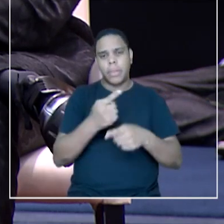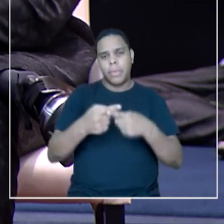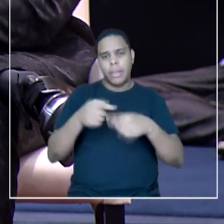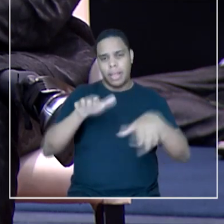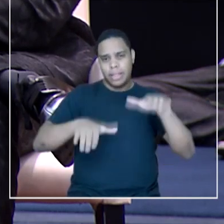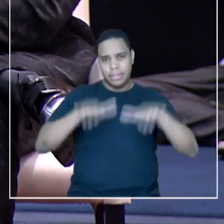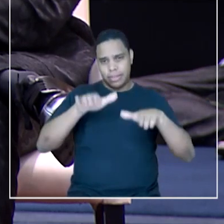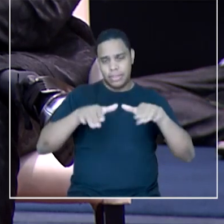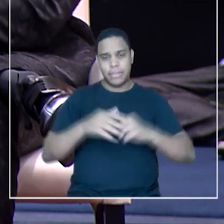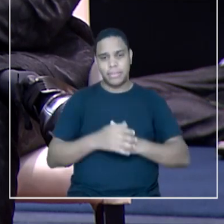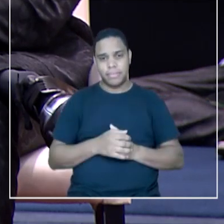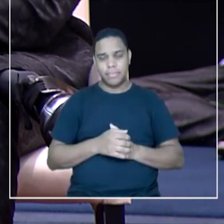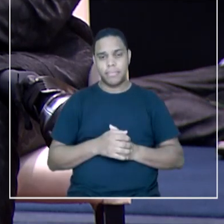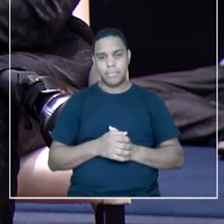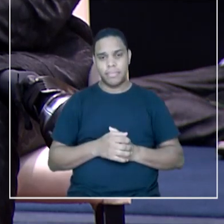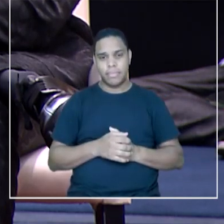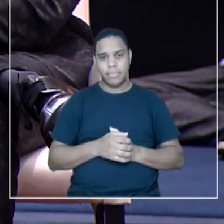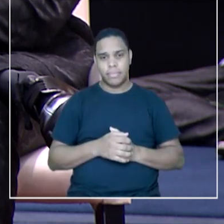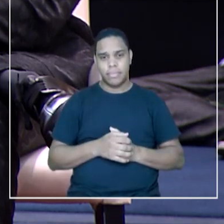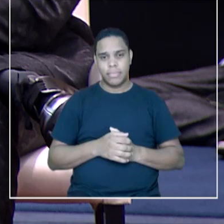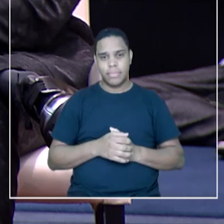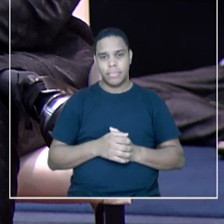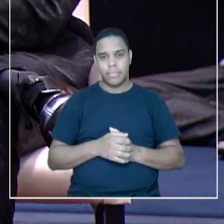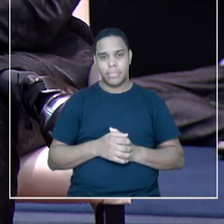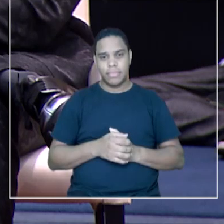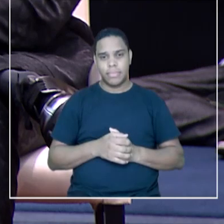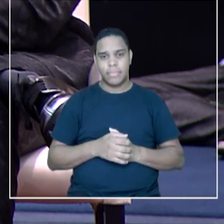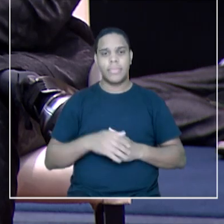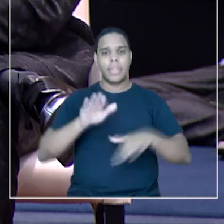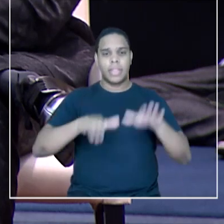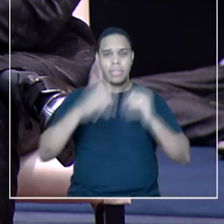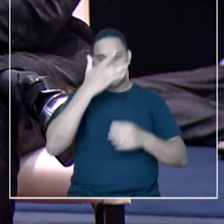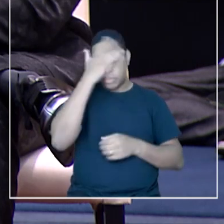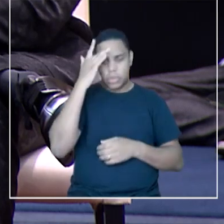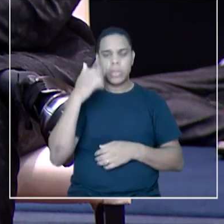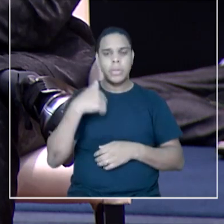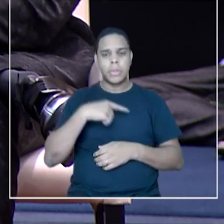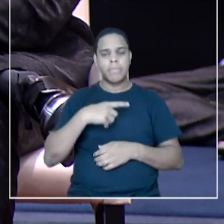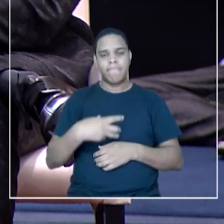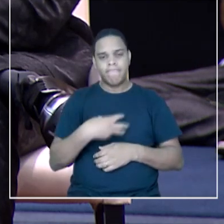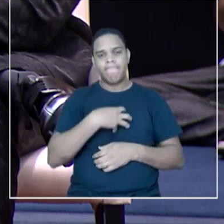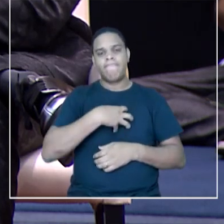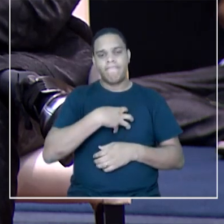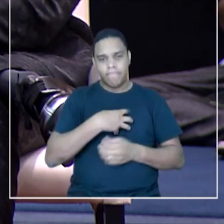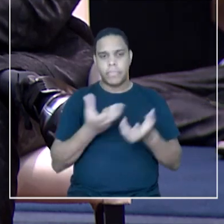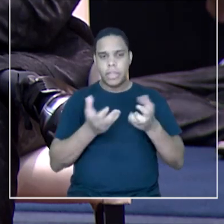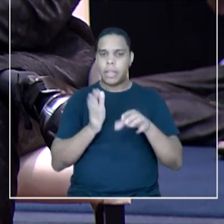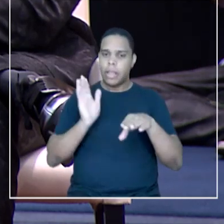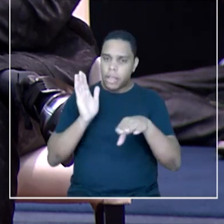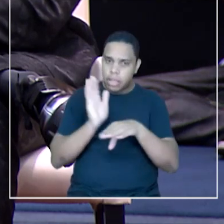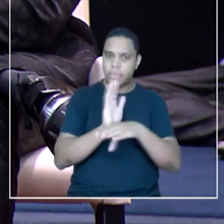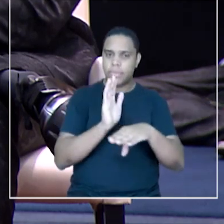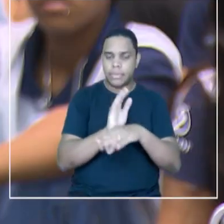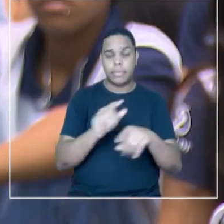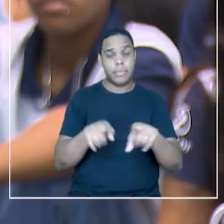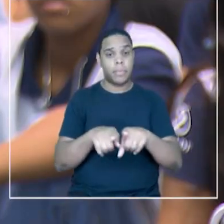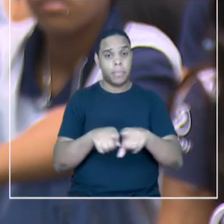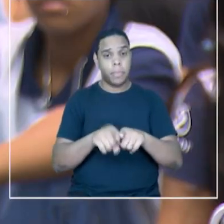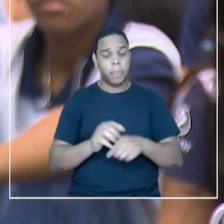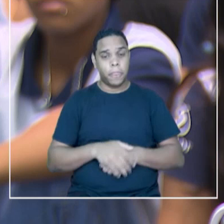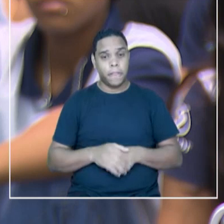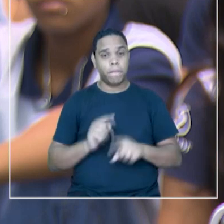as pessoas se sensibilizam, querem ajudar, mas